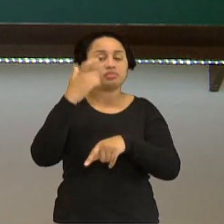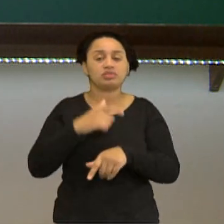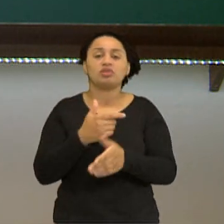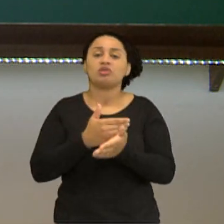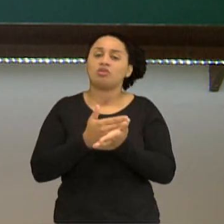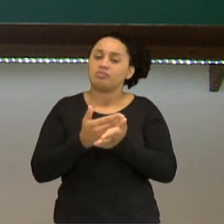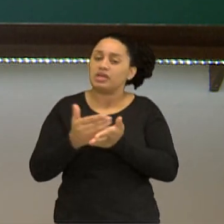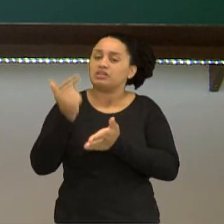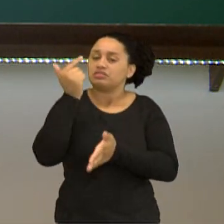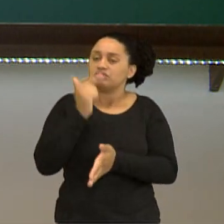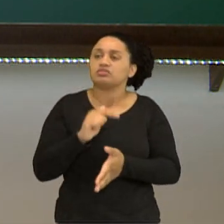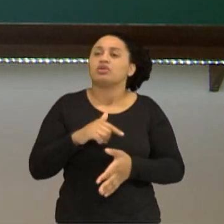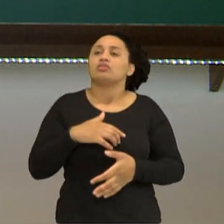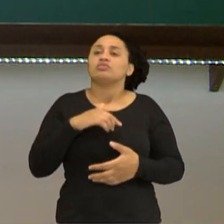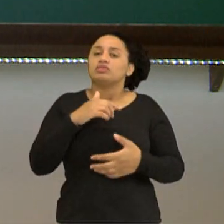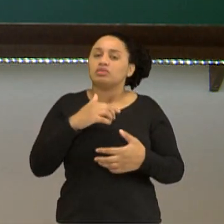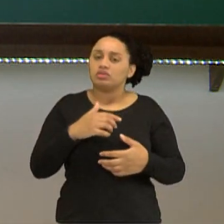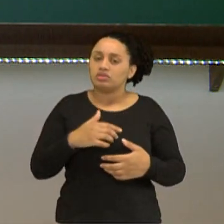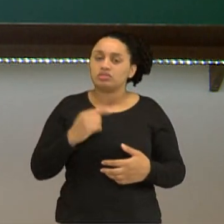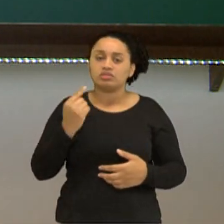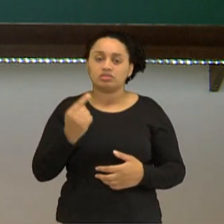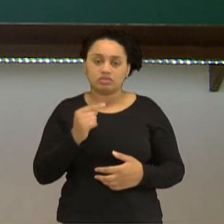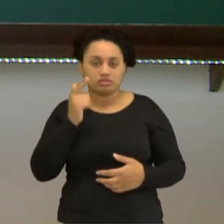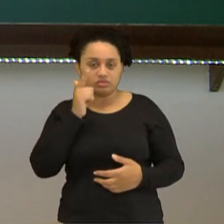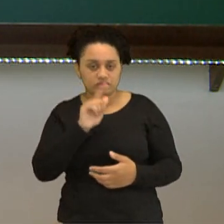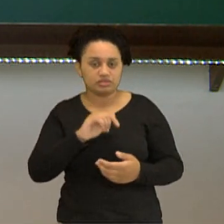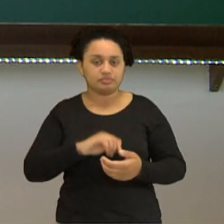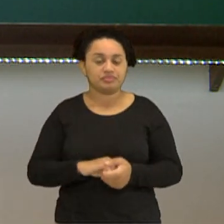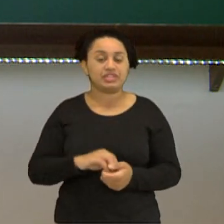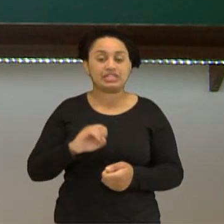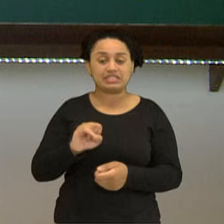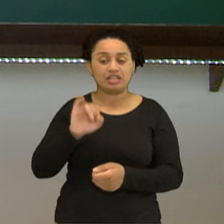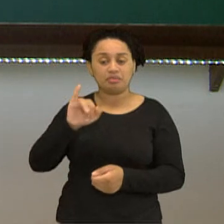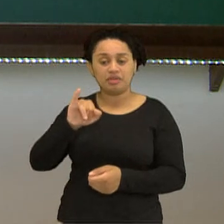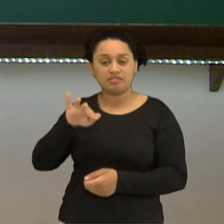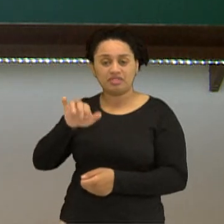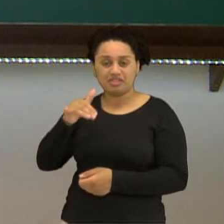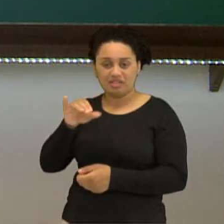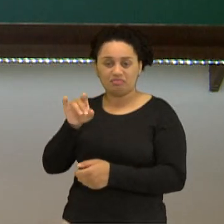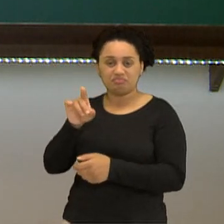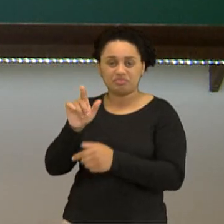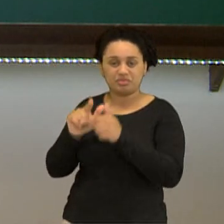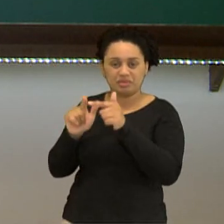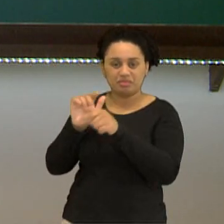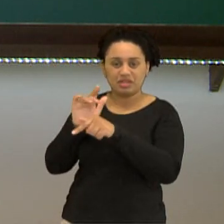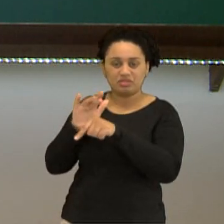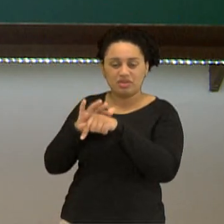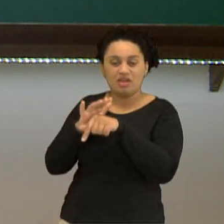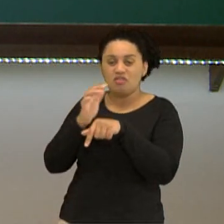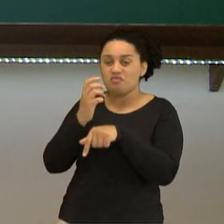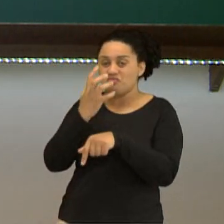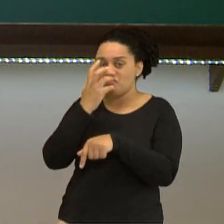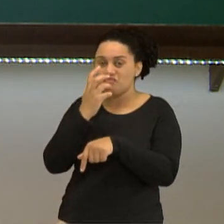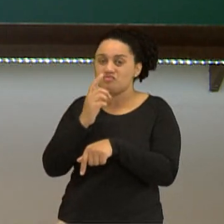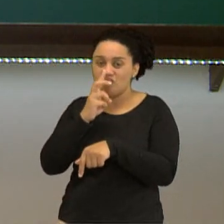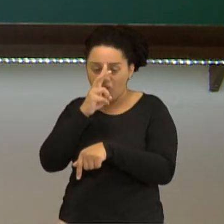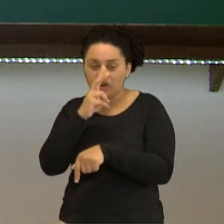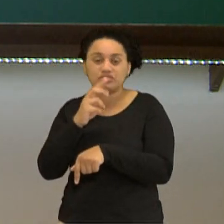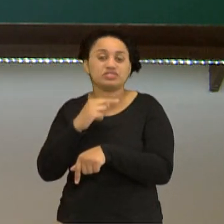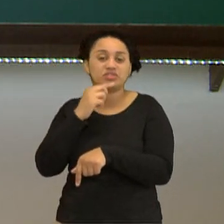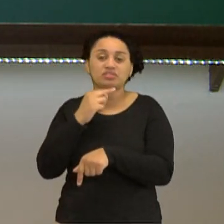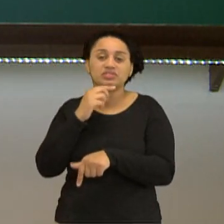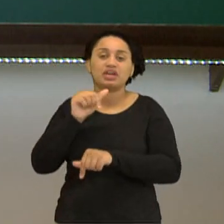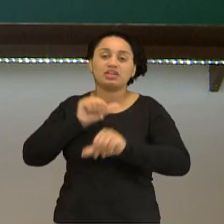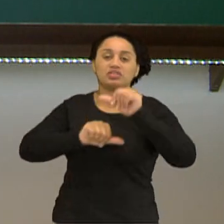restabelecer as suas funções normais, né? Em caso de uma infecção muito forte, no qual ela não consegue fazer a troca gasosa, ele